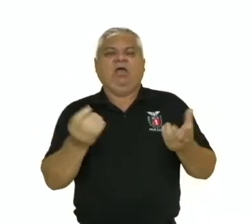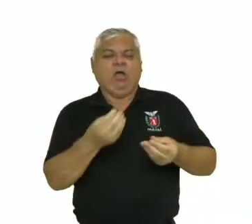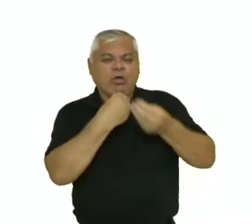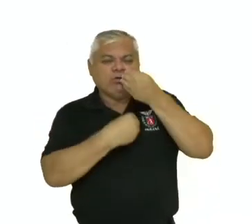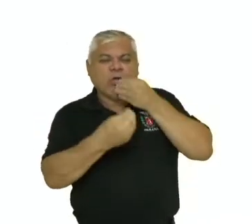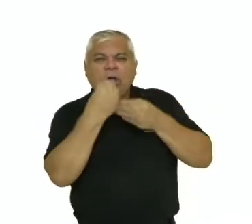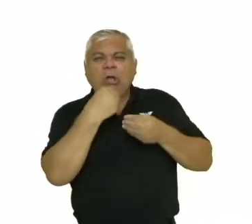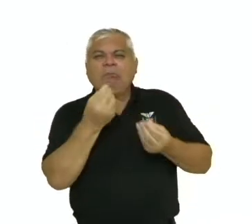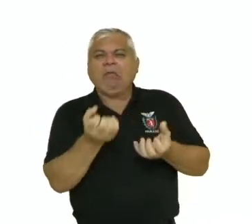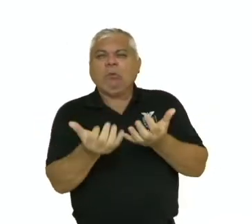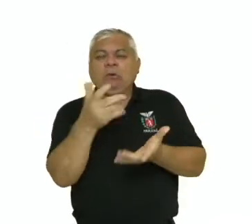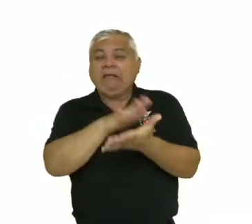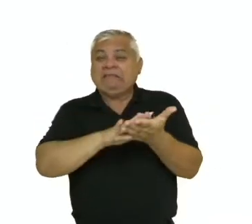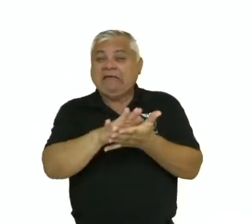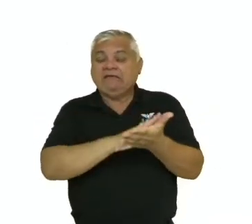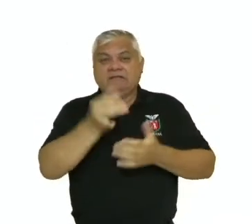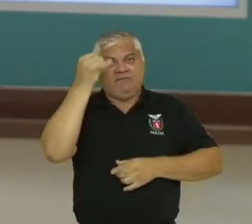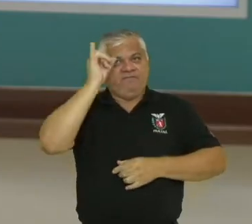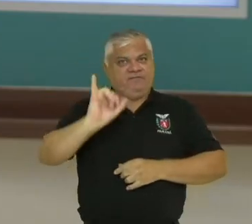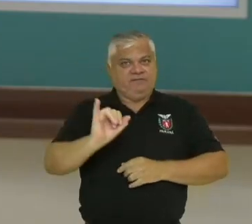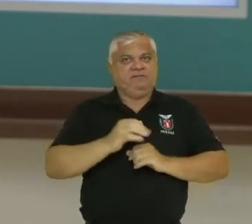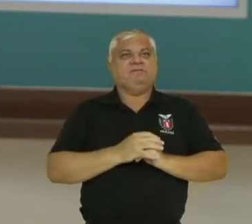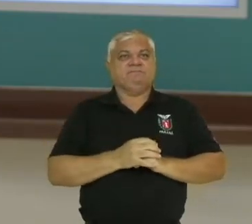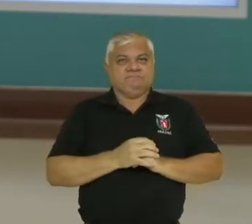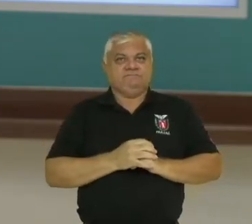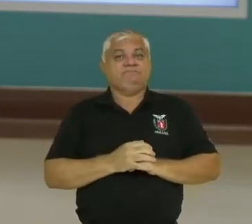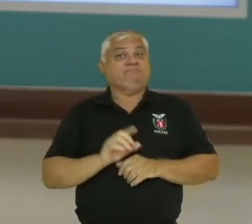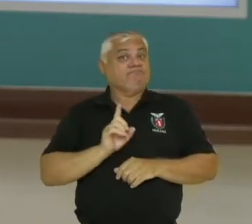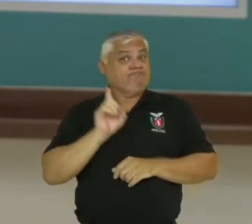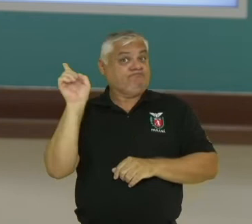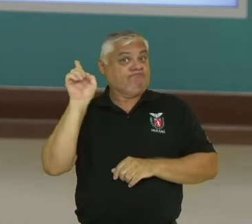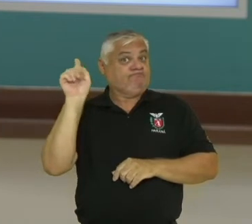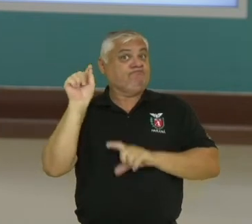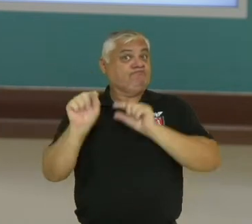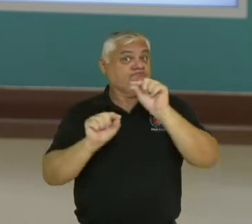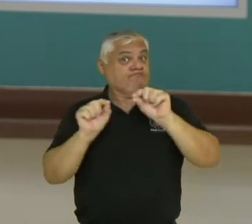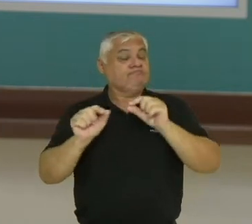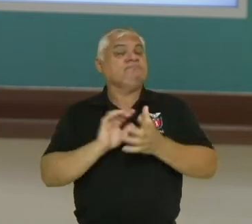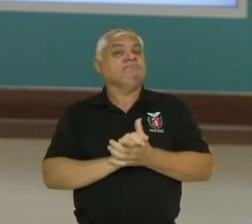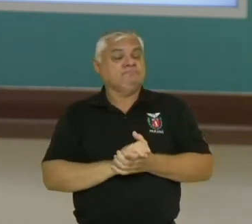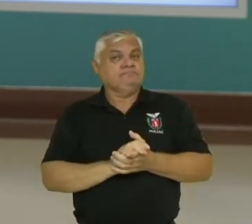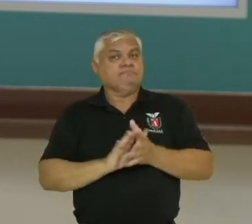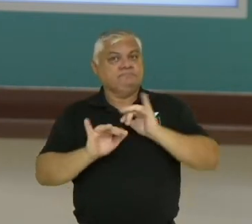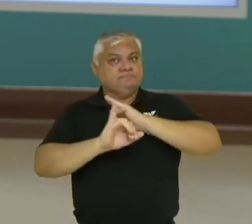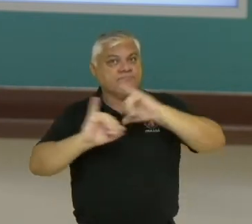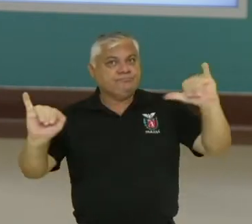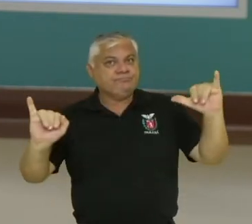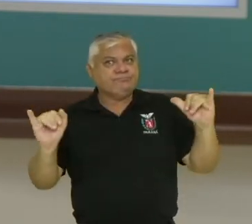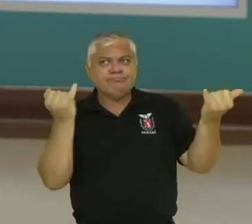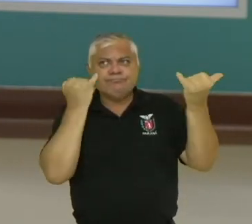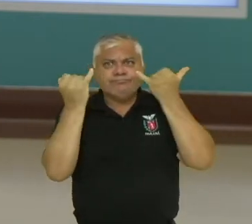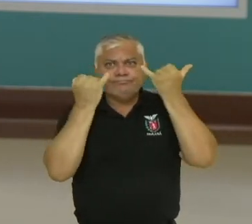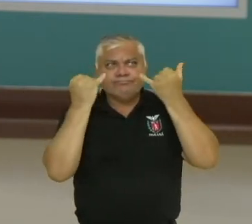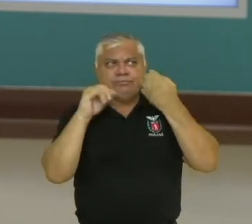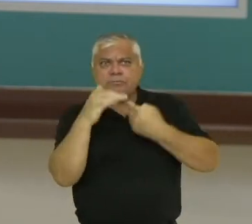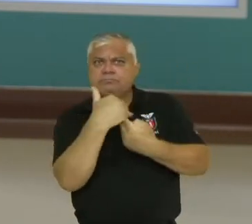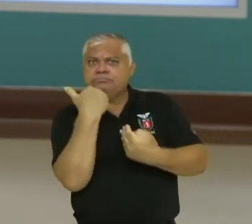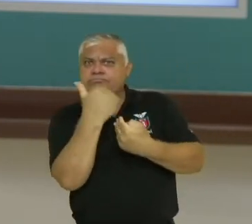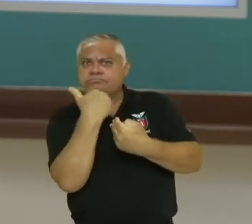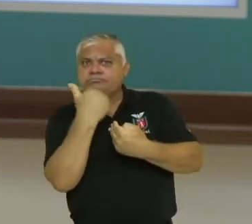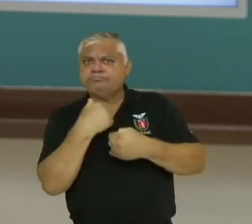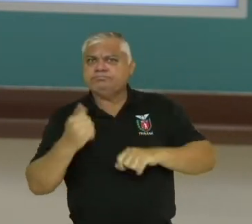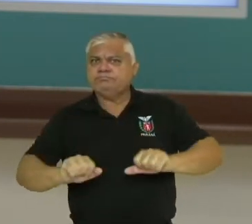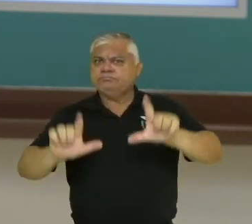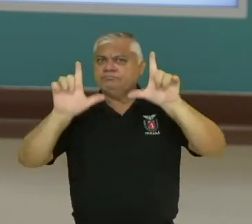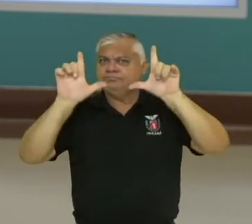entre outras situações. Então, novamente, nós temos um cartaz informativo. Olhe bem o cartaz e